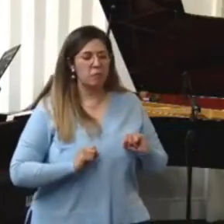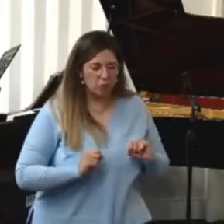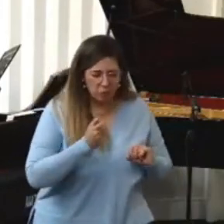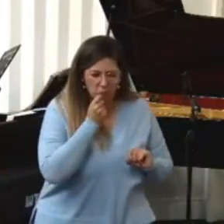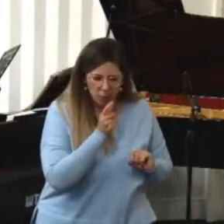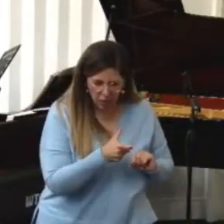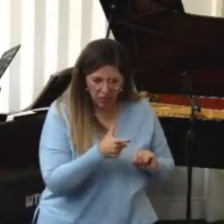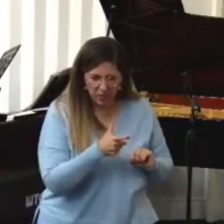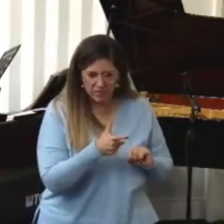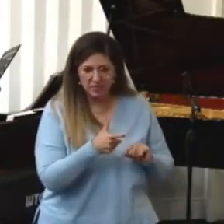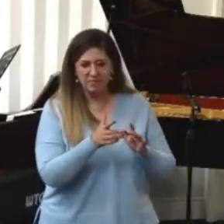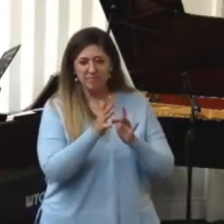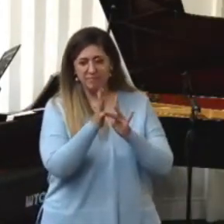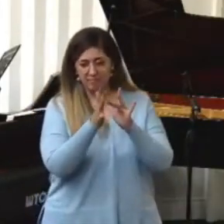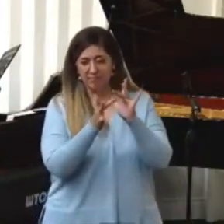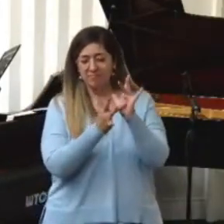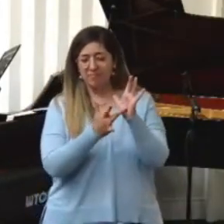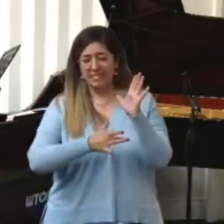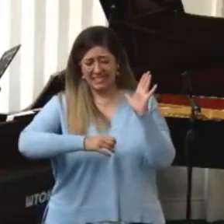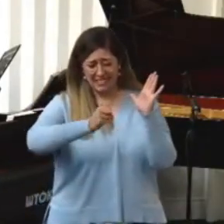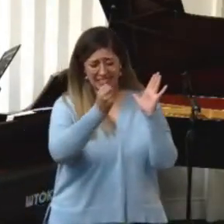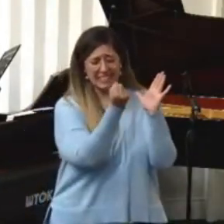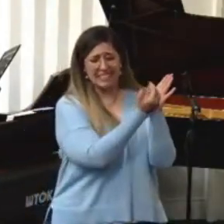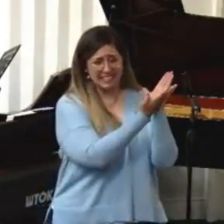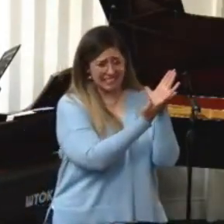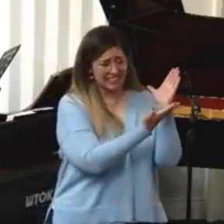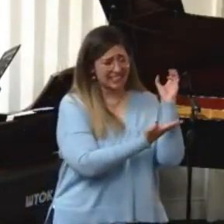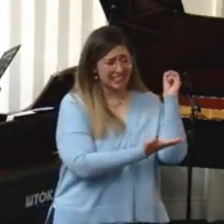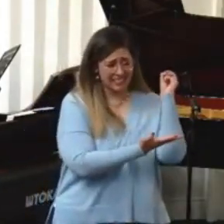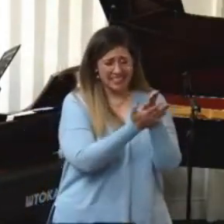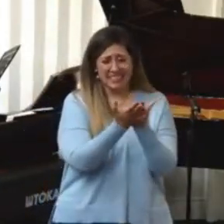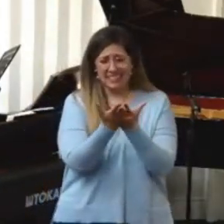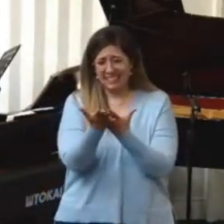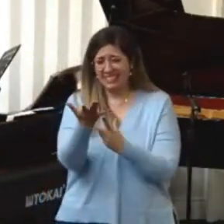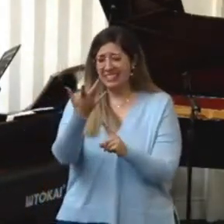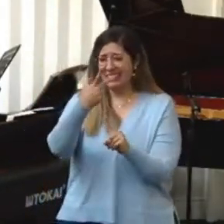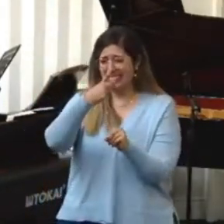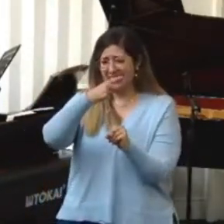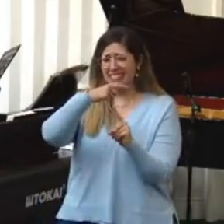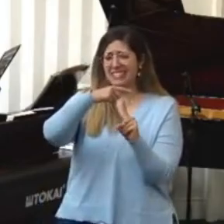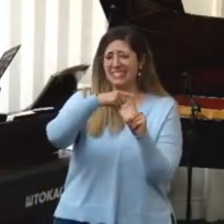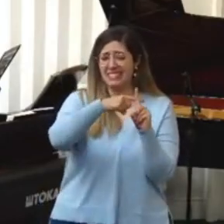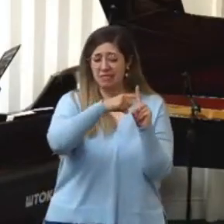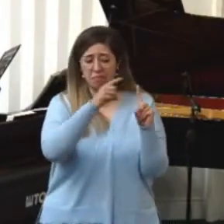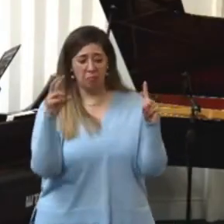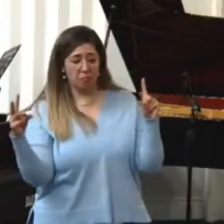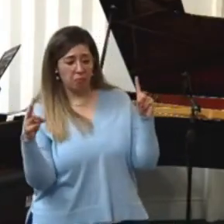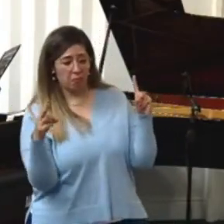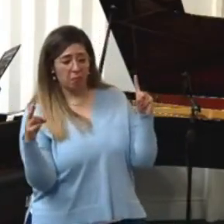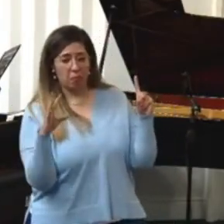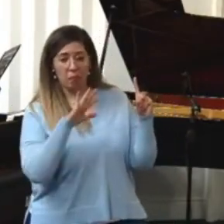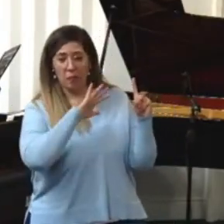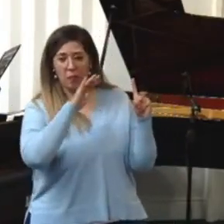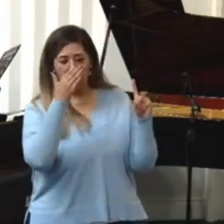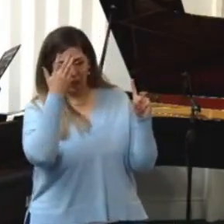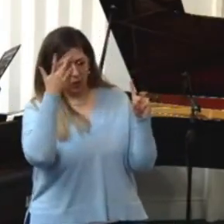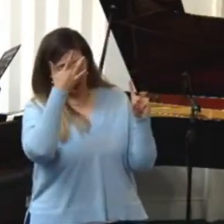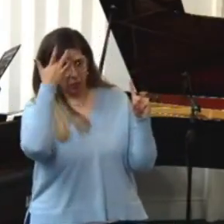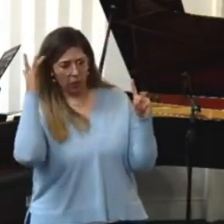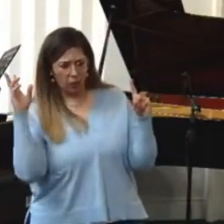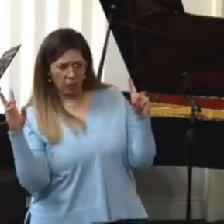cuspido, foi pregado naquela cruz, ficou lá como uma exposição para